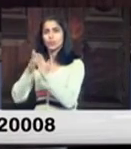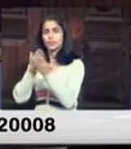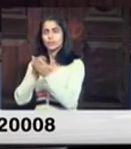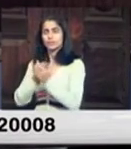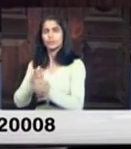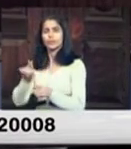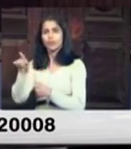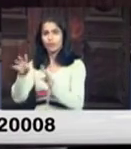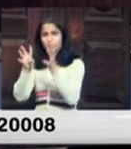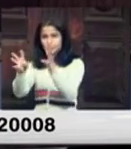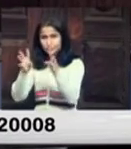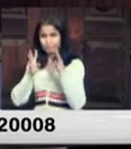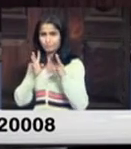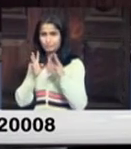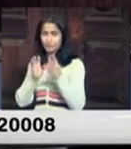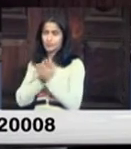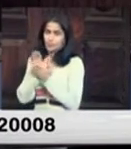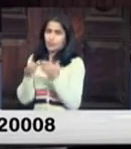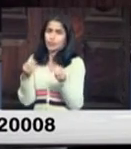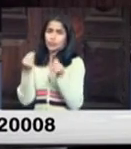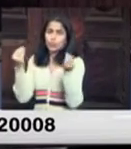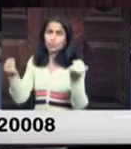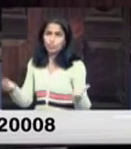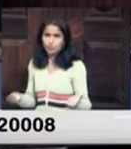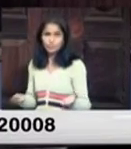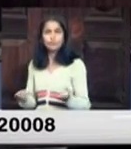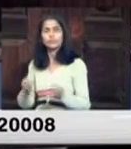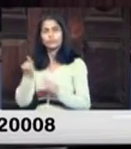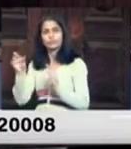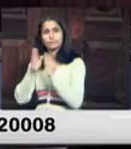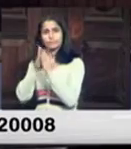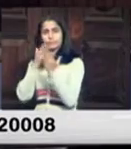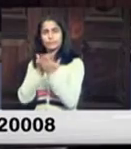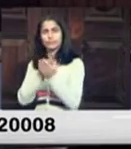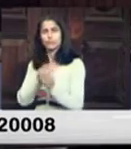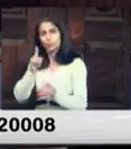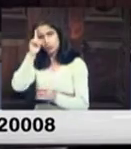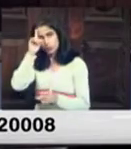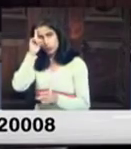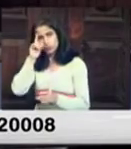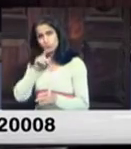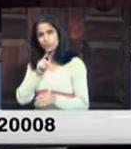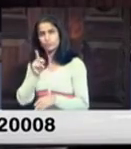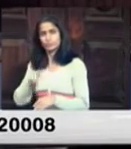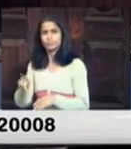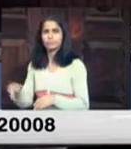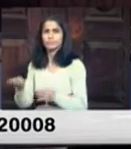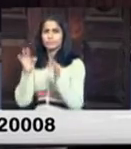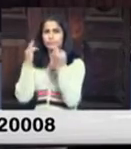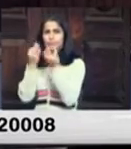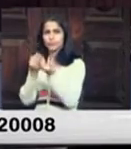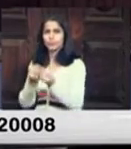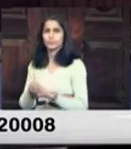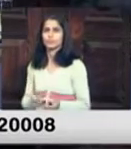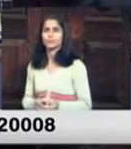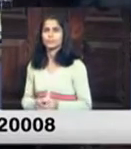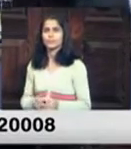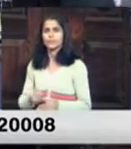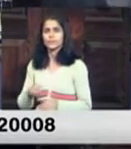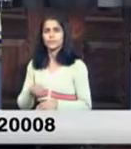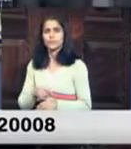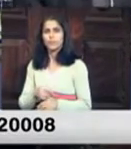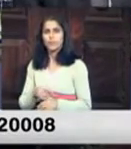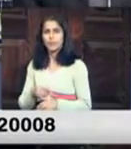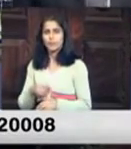escola sem ouvir aqueles e aquelas que fazem a escola no cotidiano, profissionais, alunos e famílias. Obrigado. Deputado